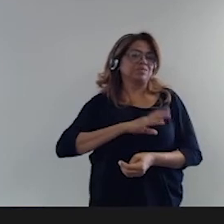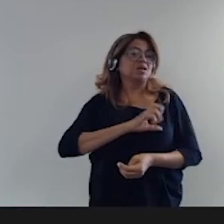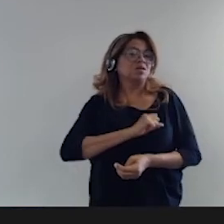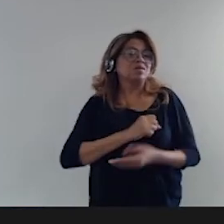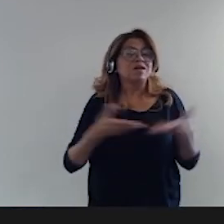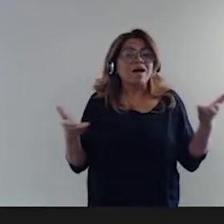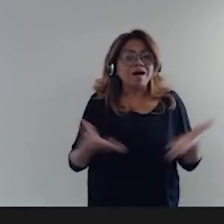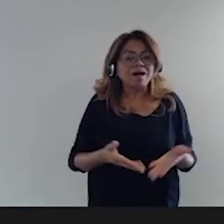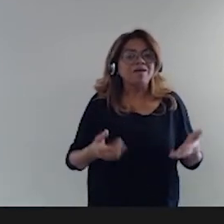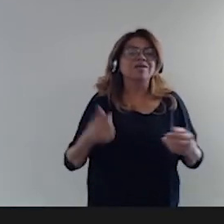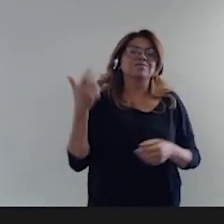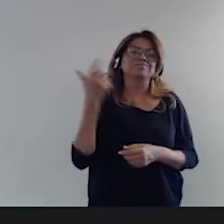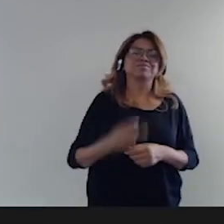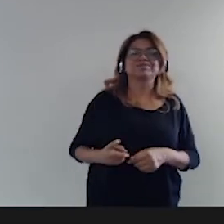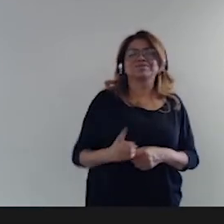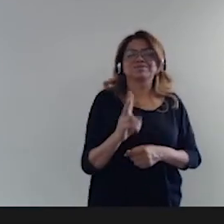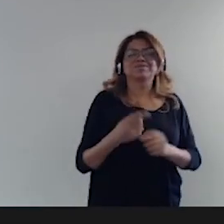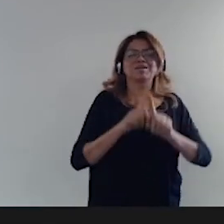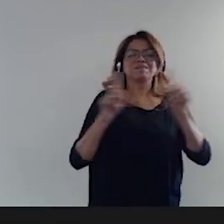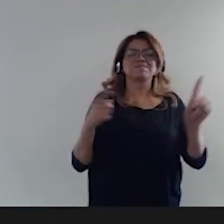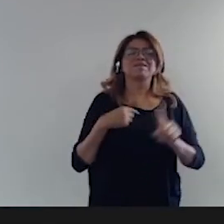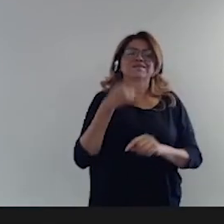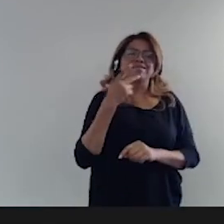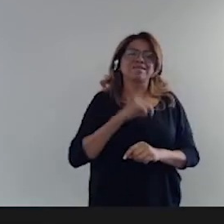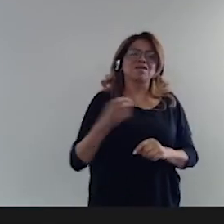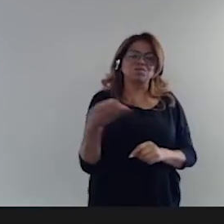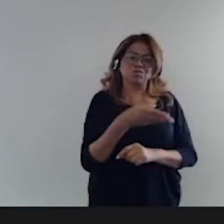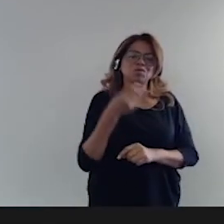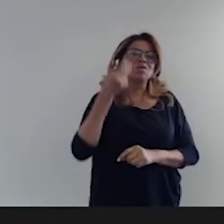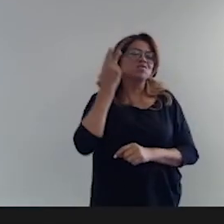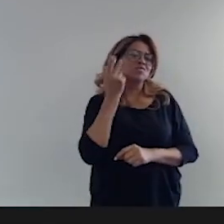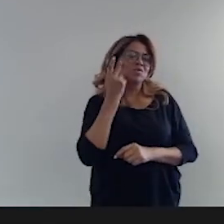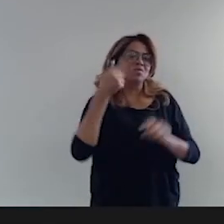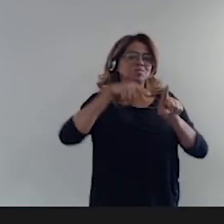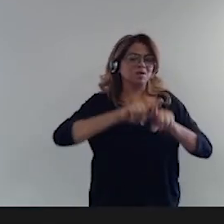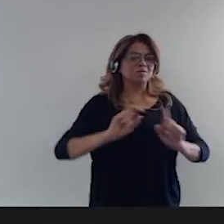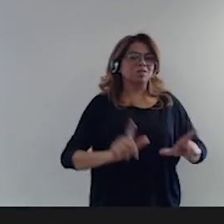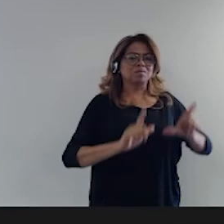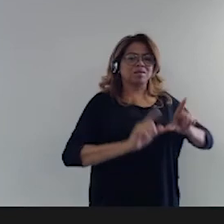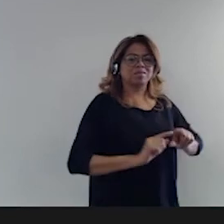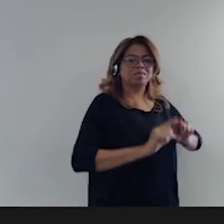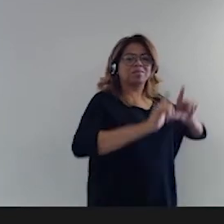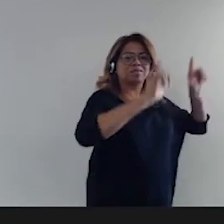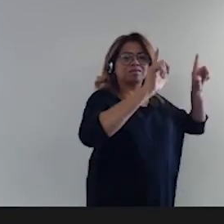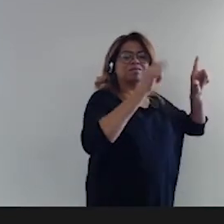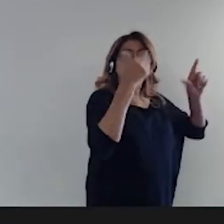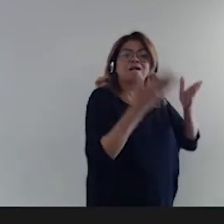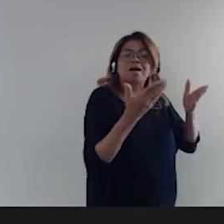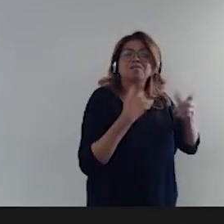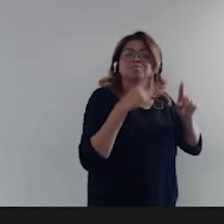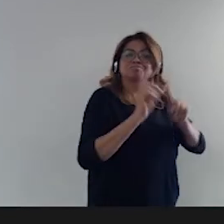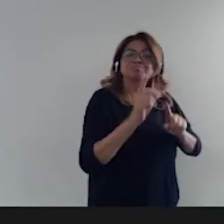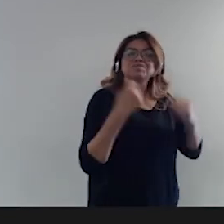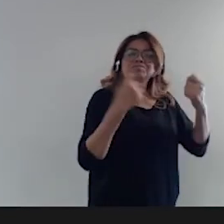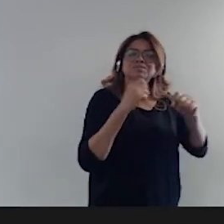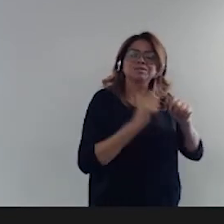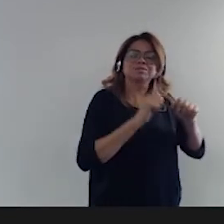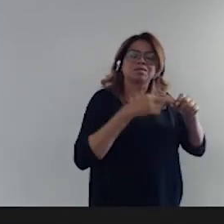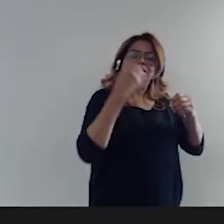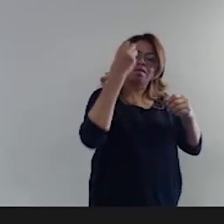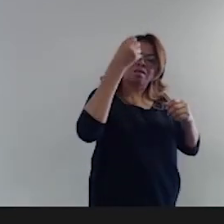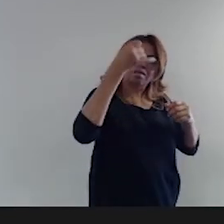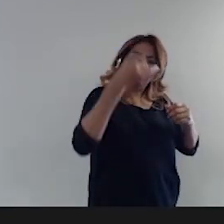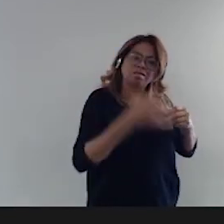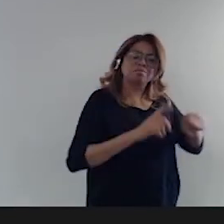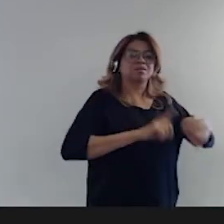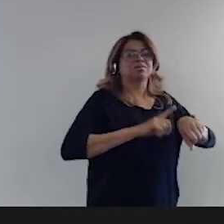o novo normal, na virtualização, significa também a necessidade de não podermos estender o